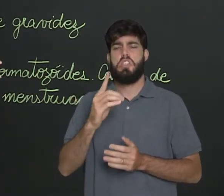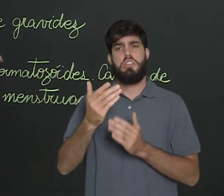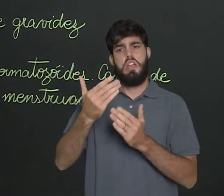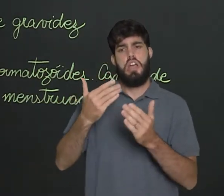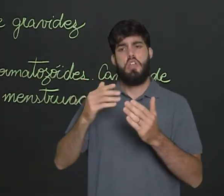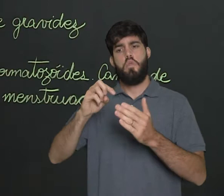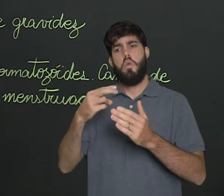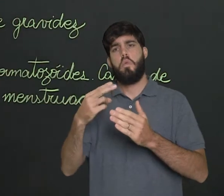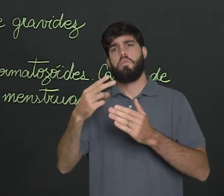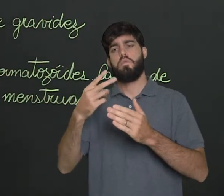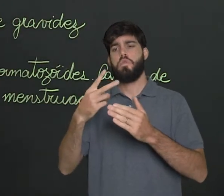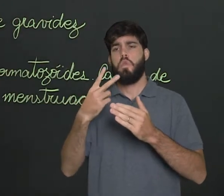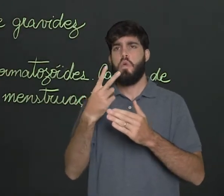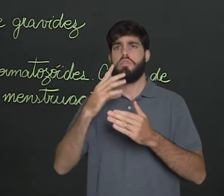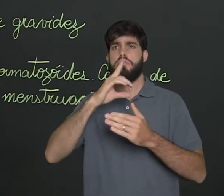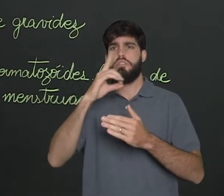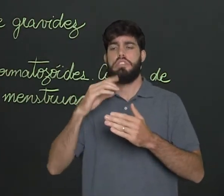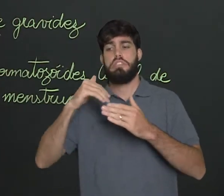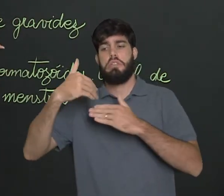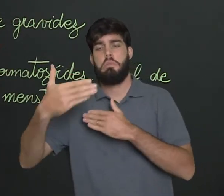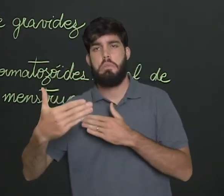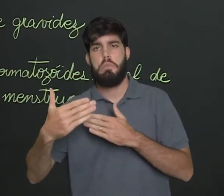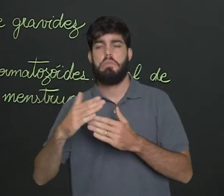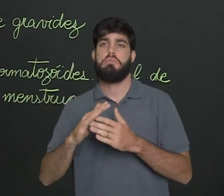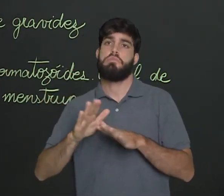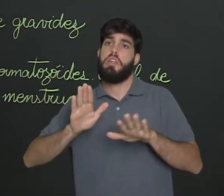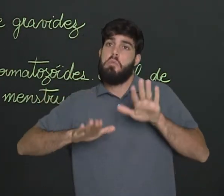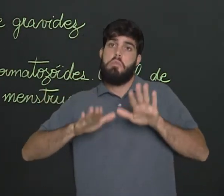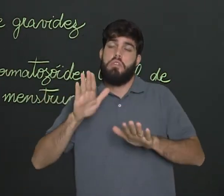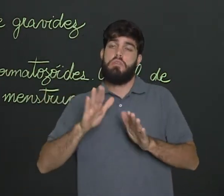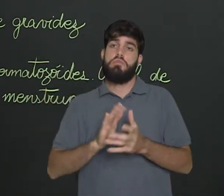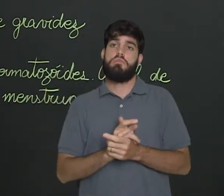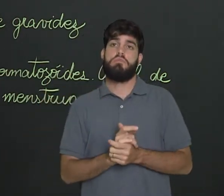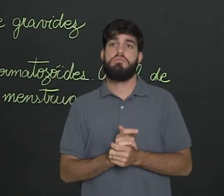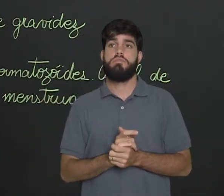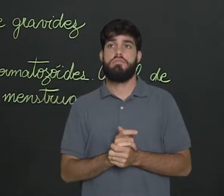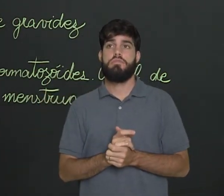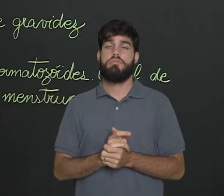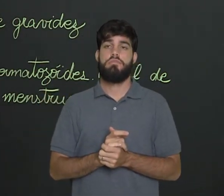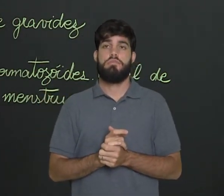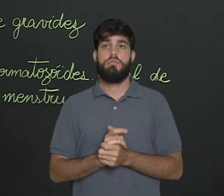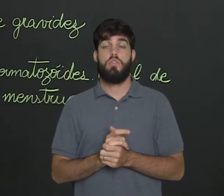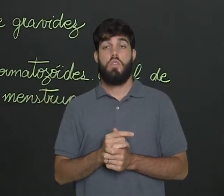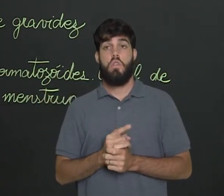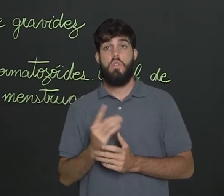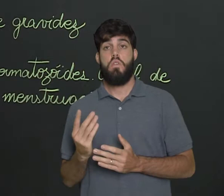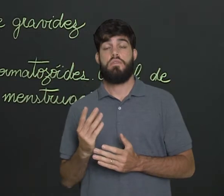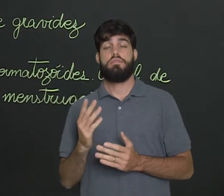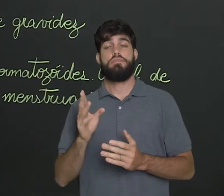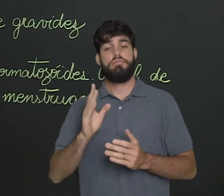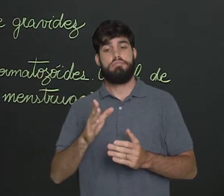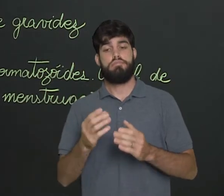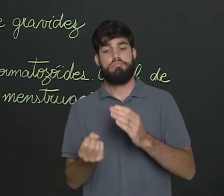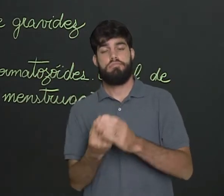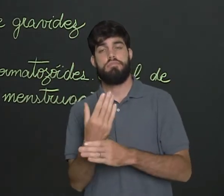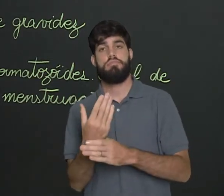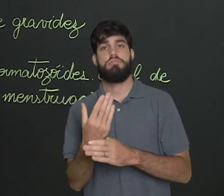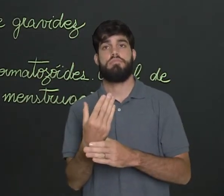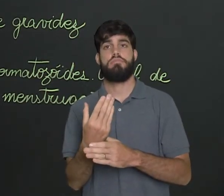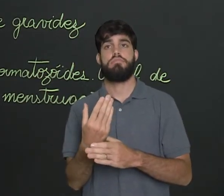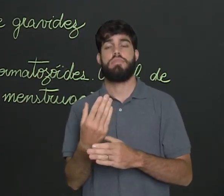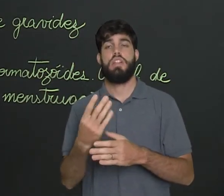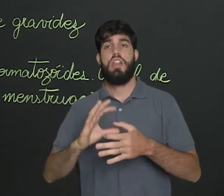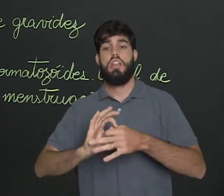2 dias antes, uns 2 dias depois, 3 dias antes, 3 dias depois, fica ali aquele intervalo. Então, esse ovário